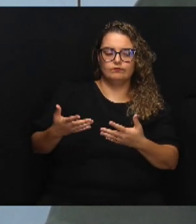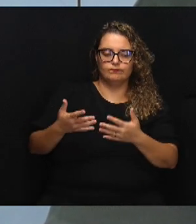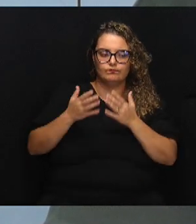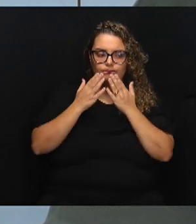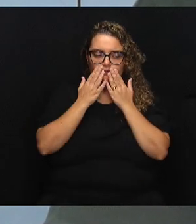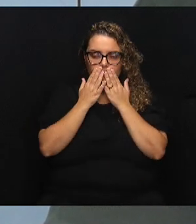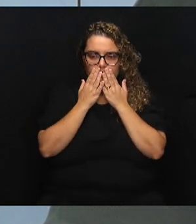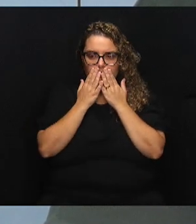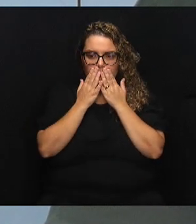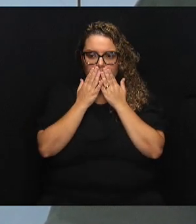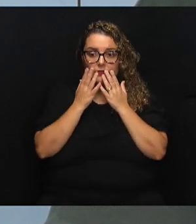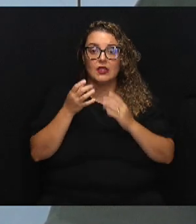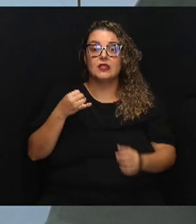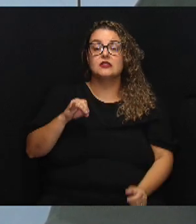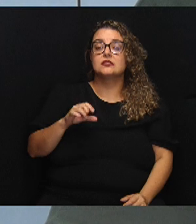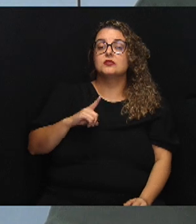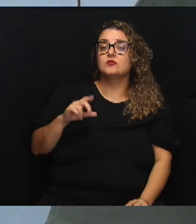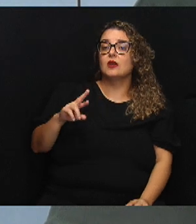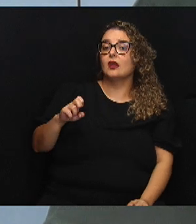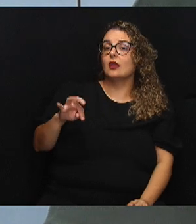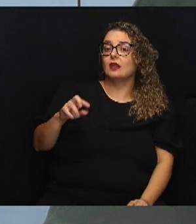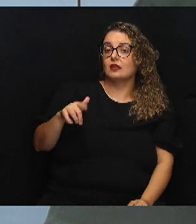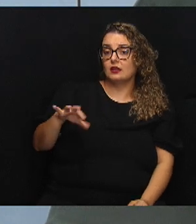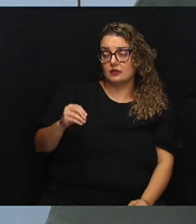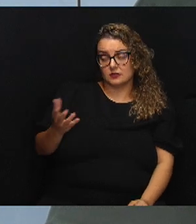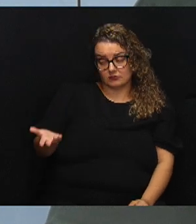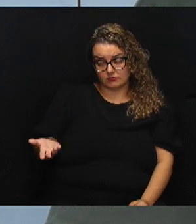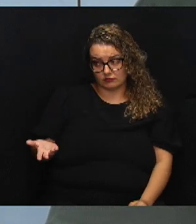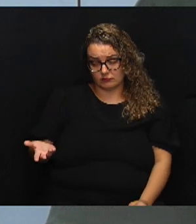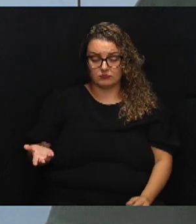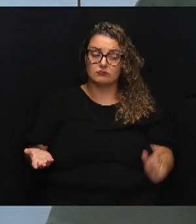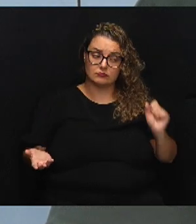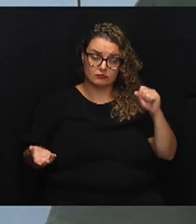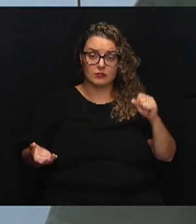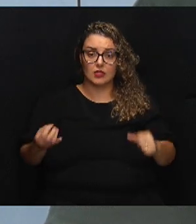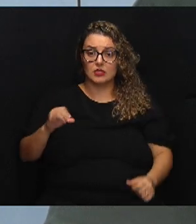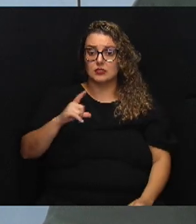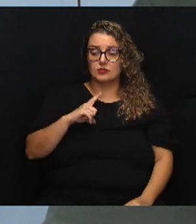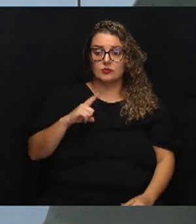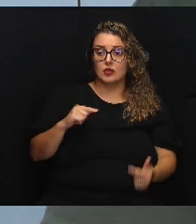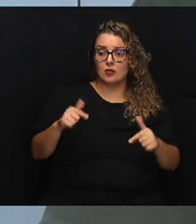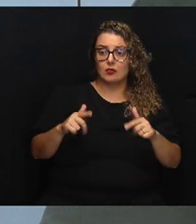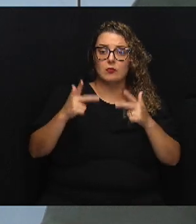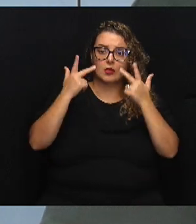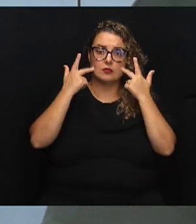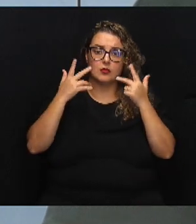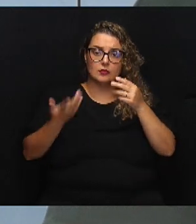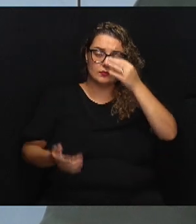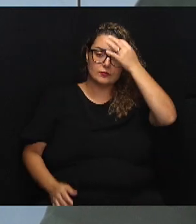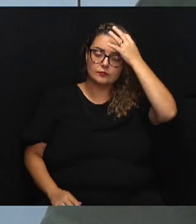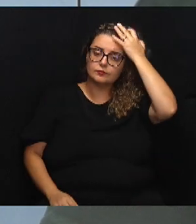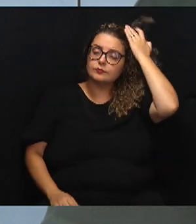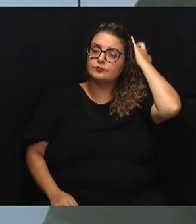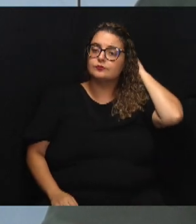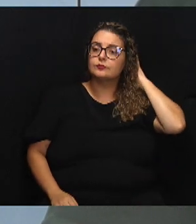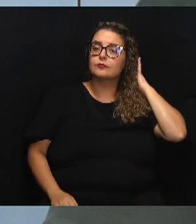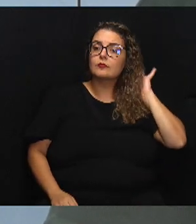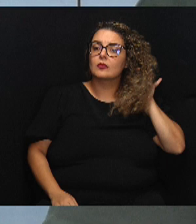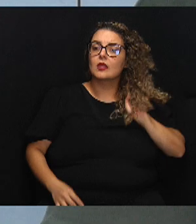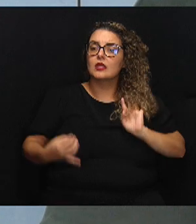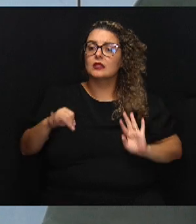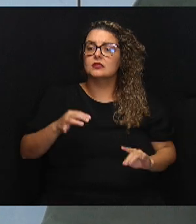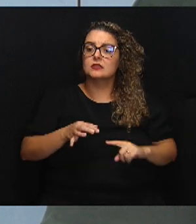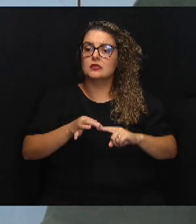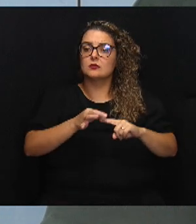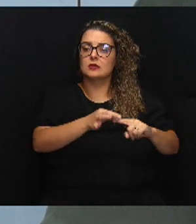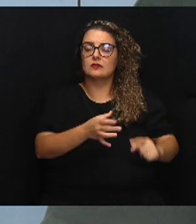algum tipo de retaliação? Vamos falar agora de se tiver num lugar que seja mais tranquilo. E se for uma periferia, onde